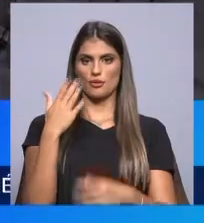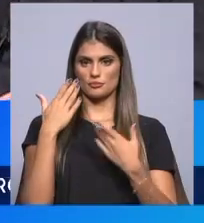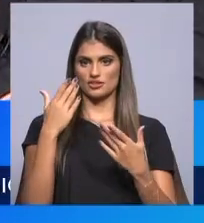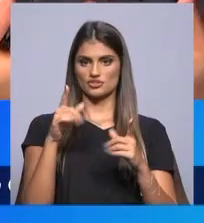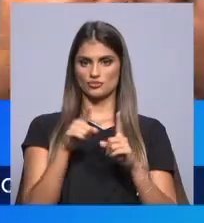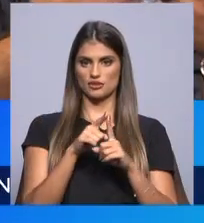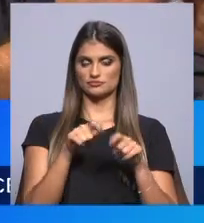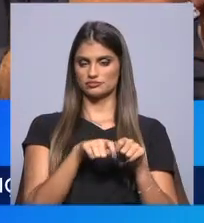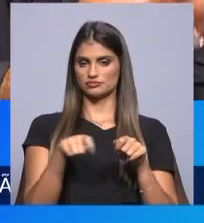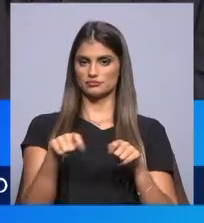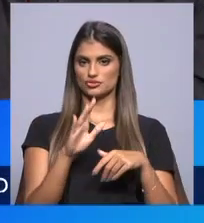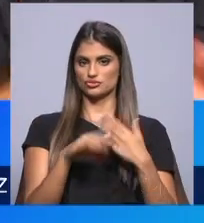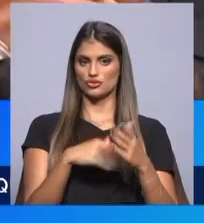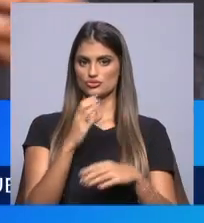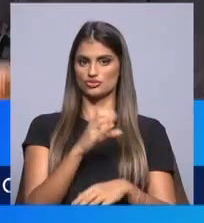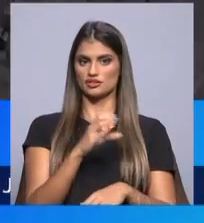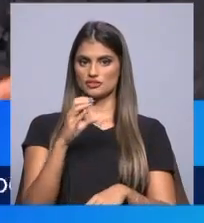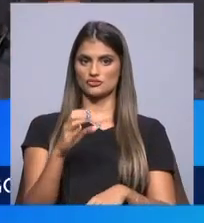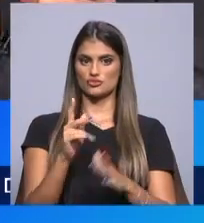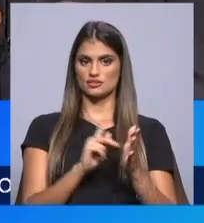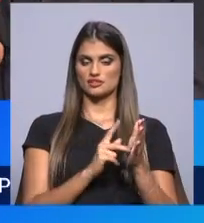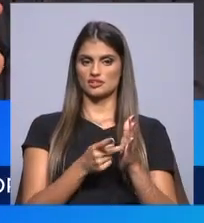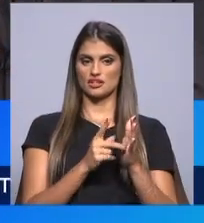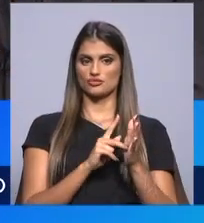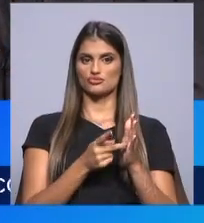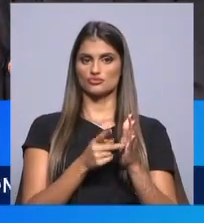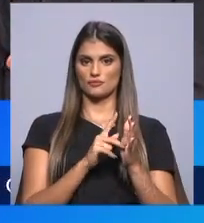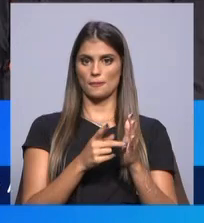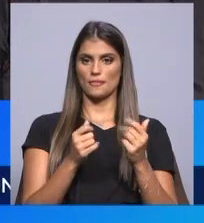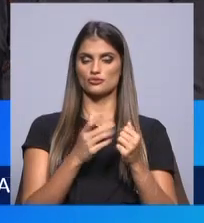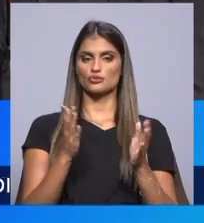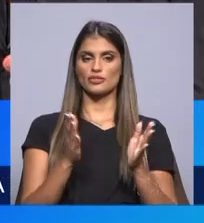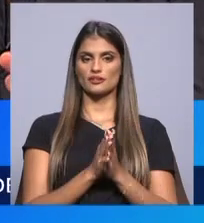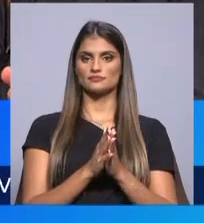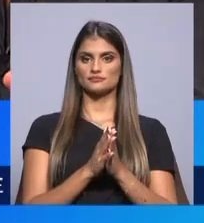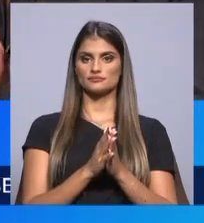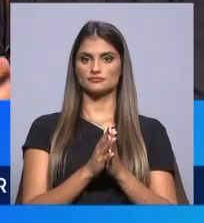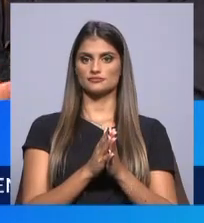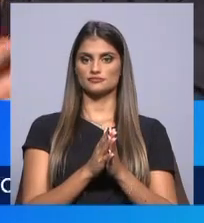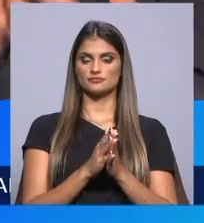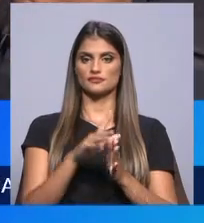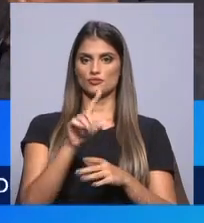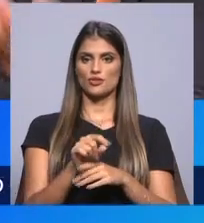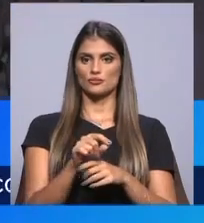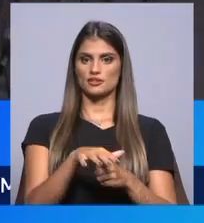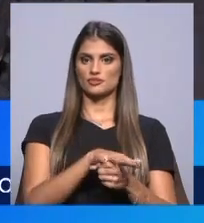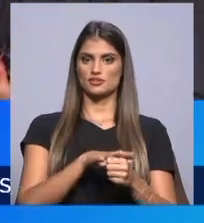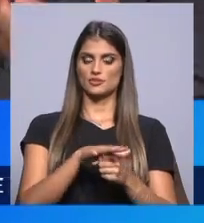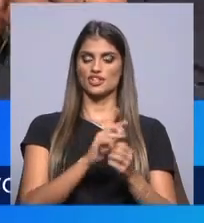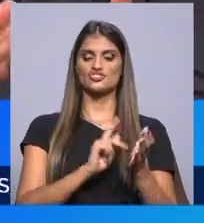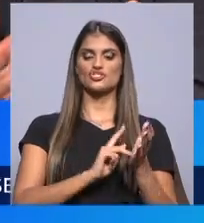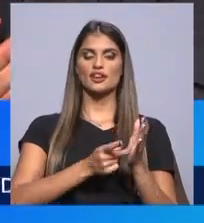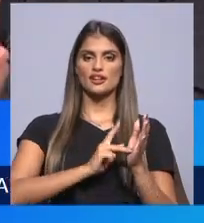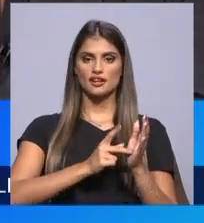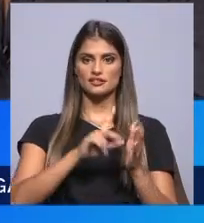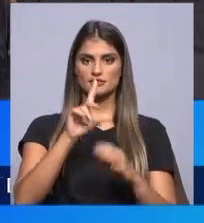missão, que mistura os cientistas, os engenheiros, toda o manancial de engenharia e